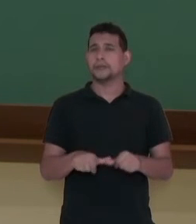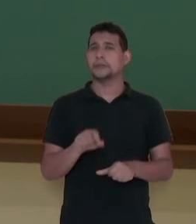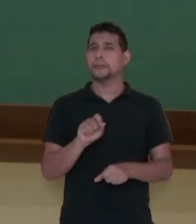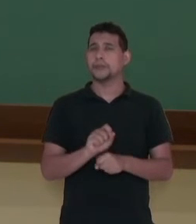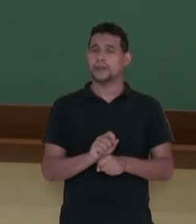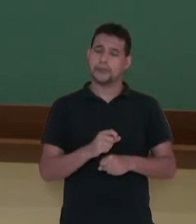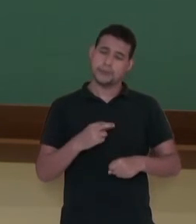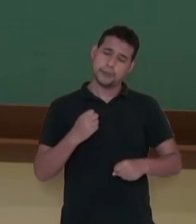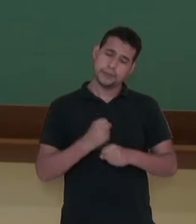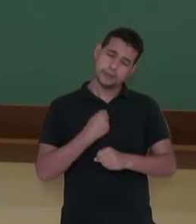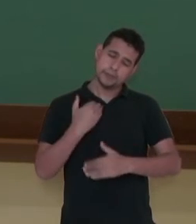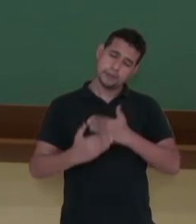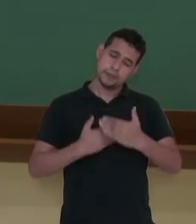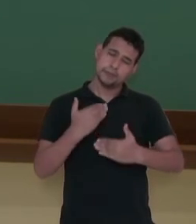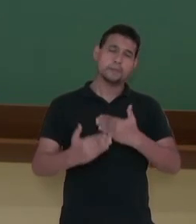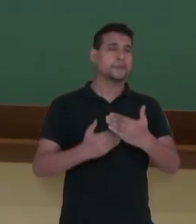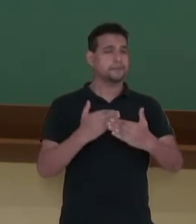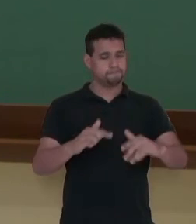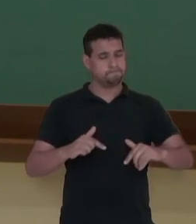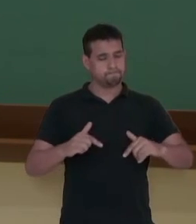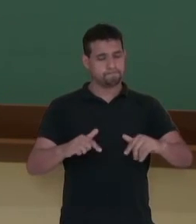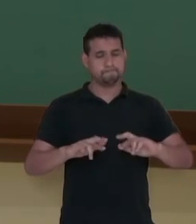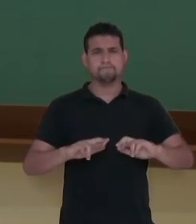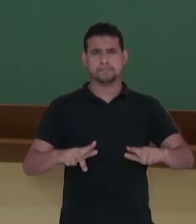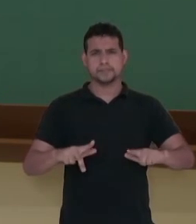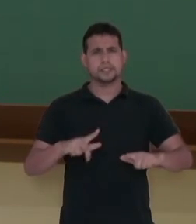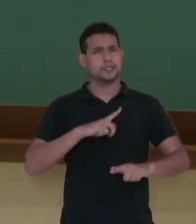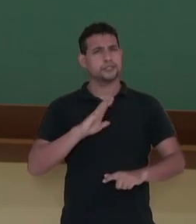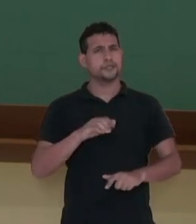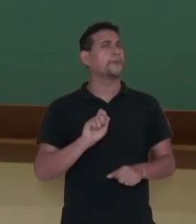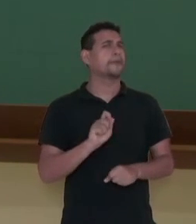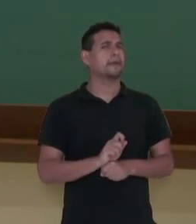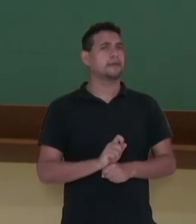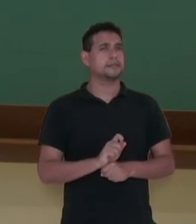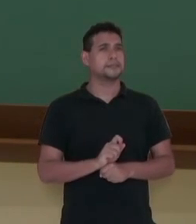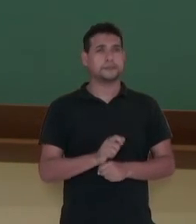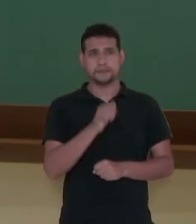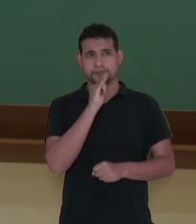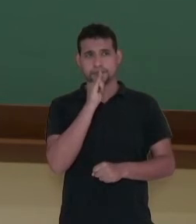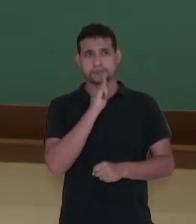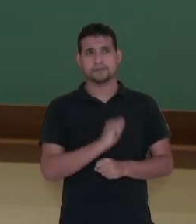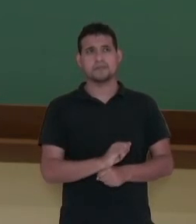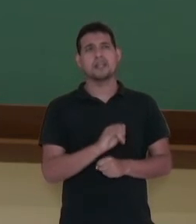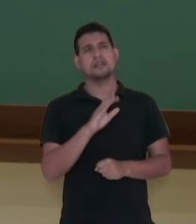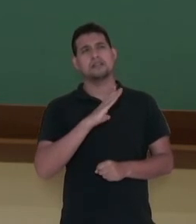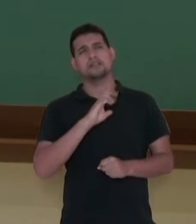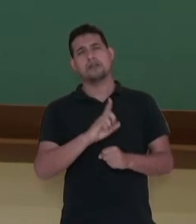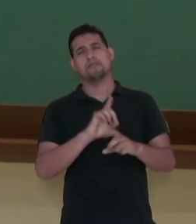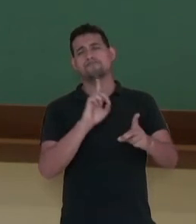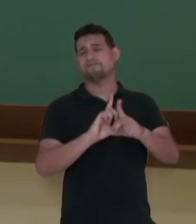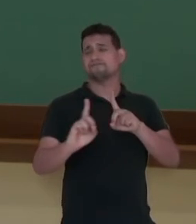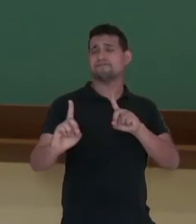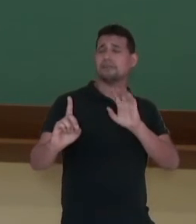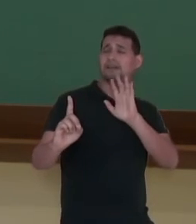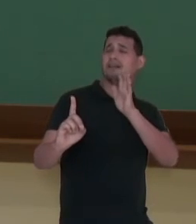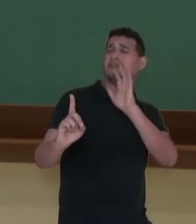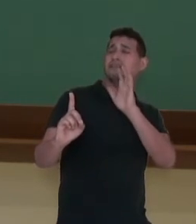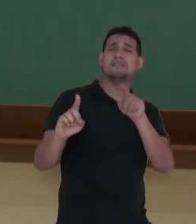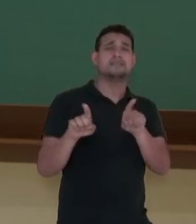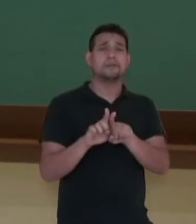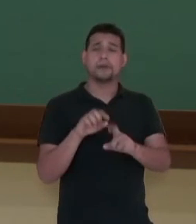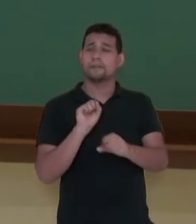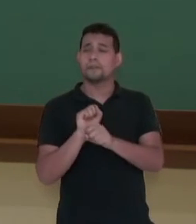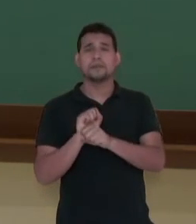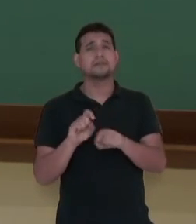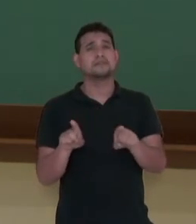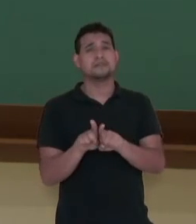e temos outras ações. Então, temos acá os verbos, né? Despidió, juró,